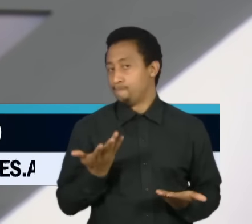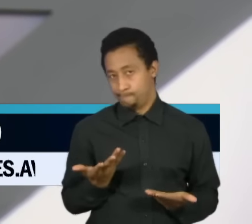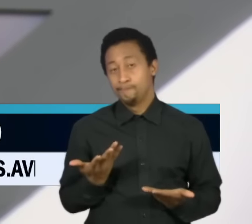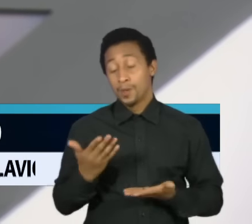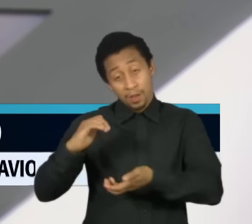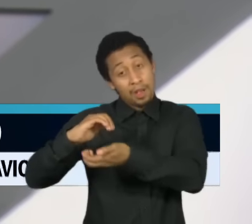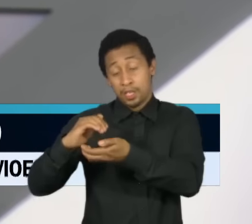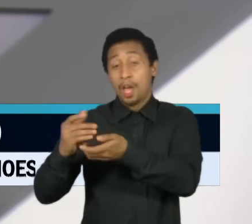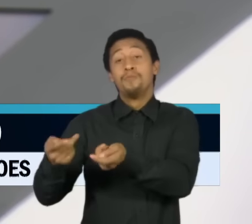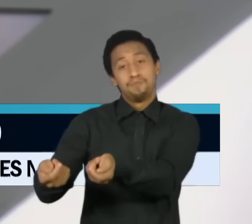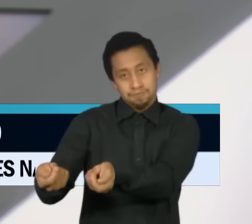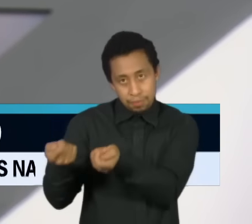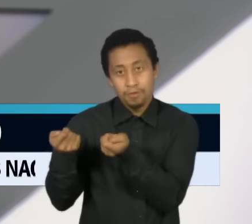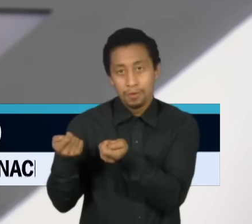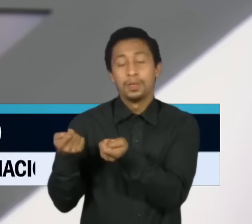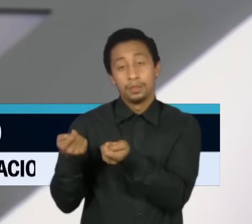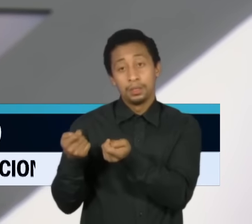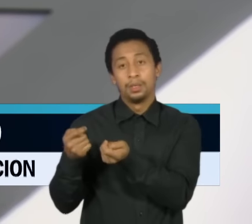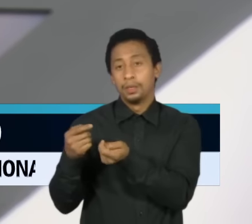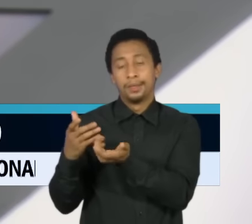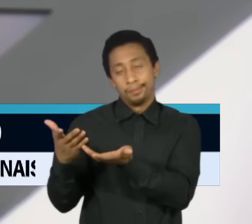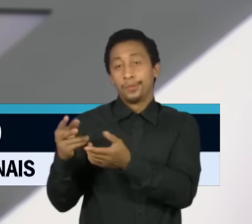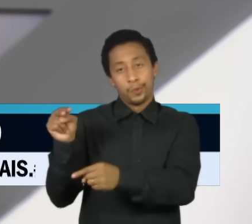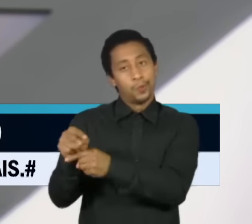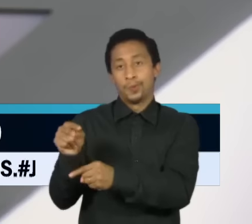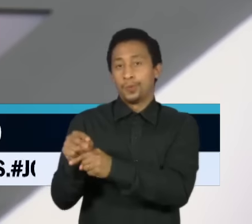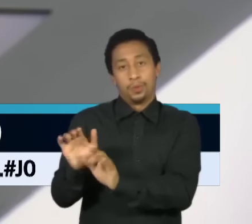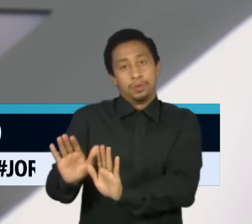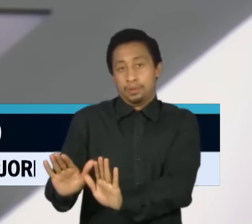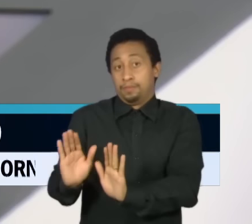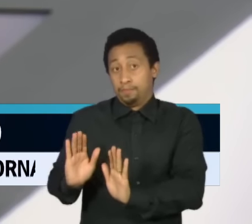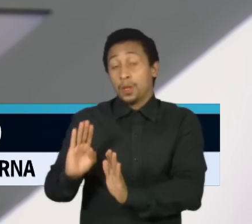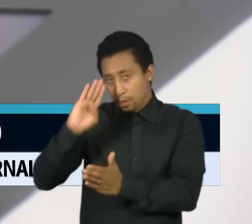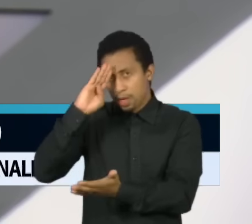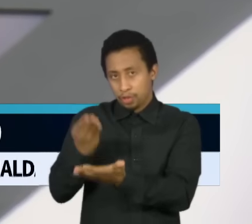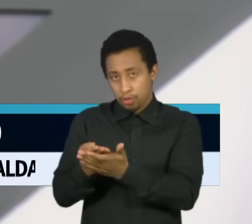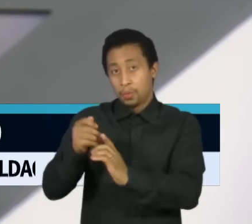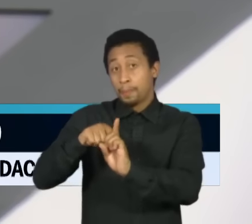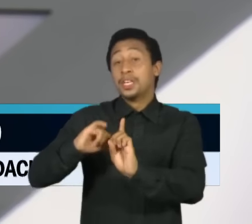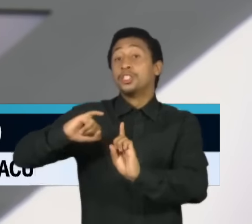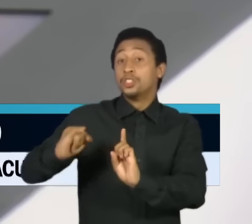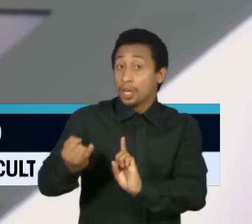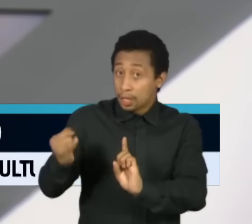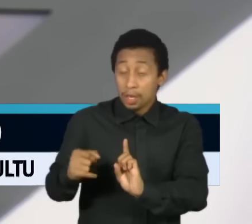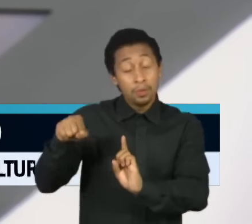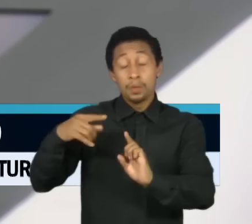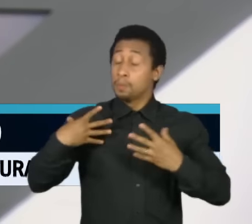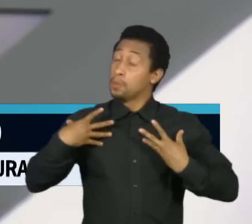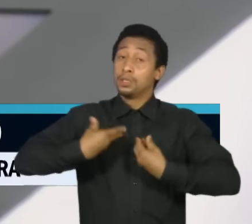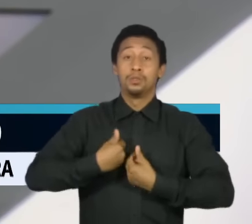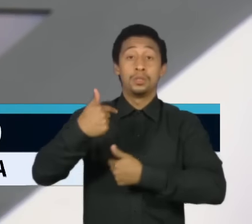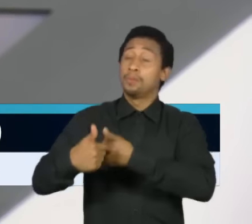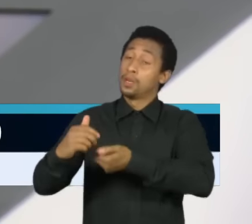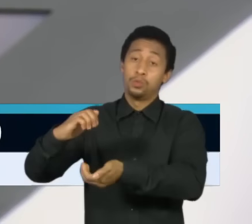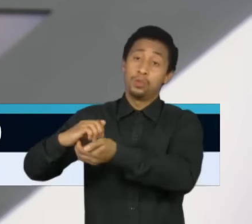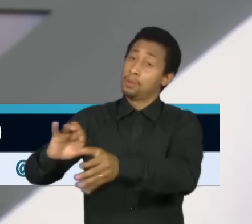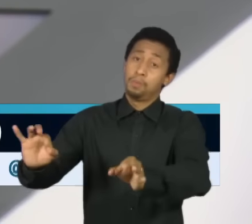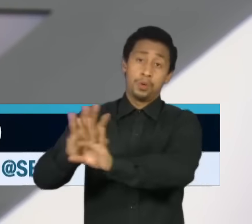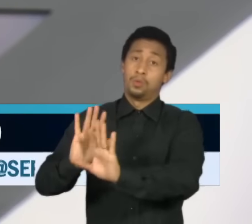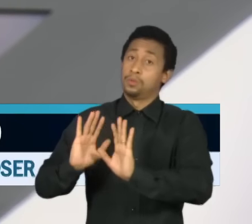do Supremo e agora da magistratura, de modo que a gente pensa que a partir de janeiro ele deverá ser só um ministro do Supremo. É isso que nós